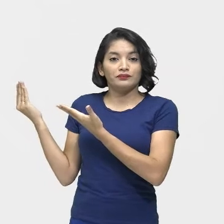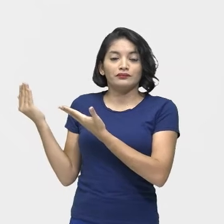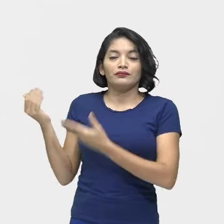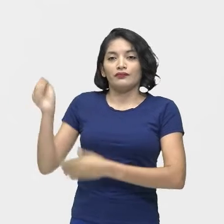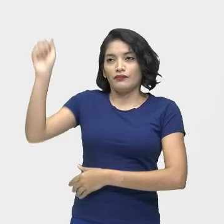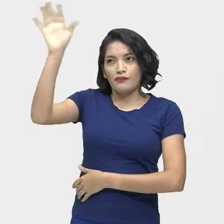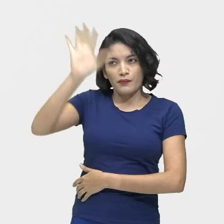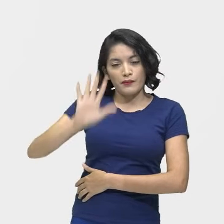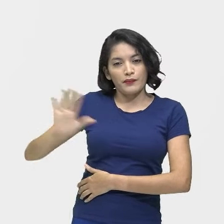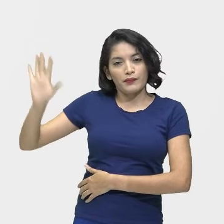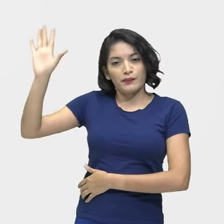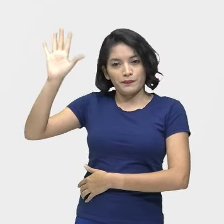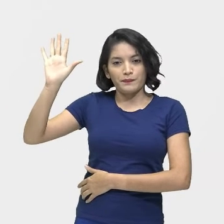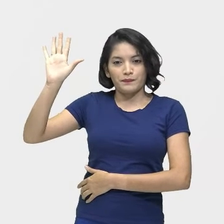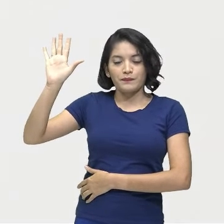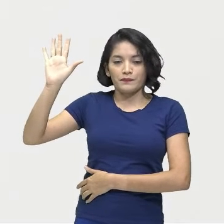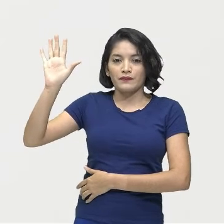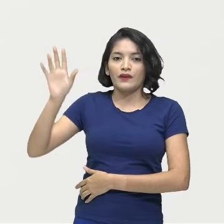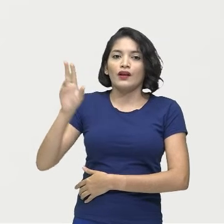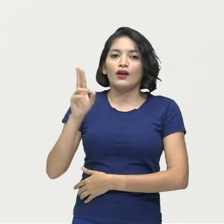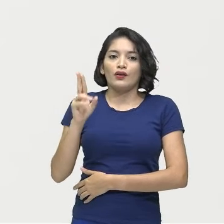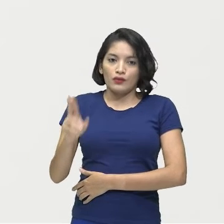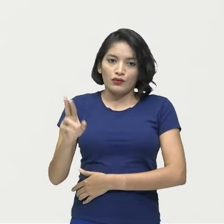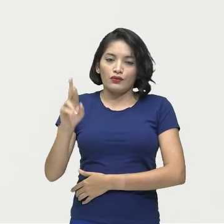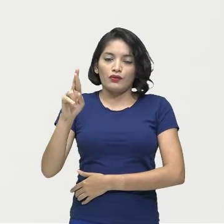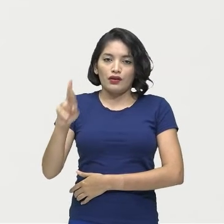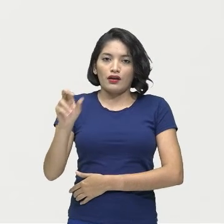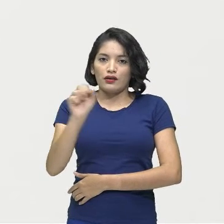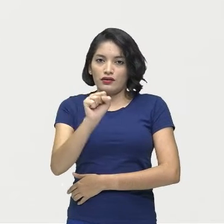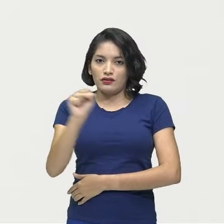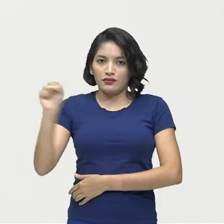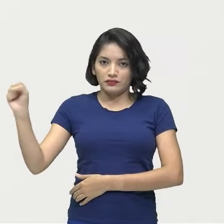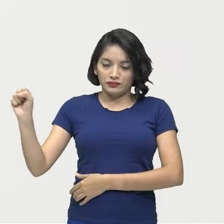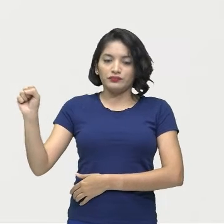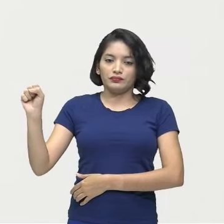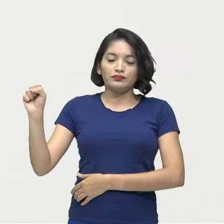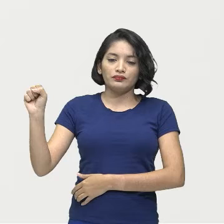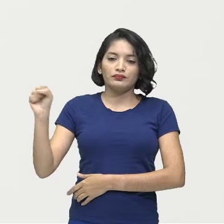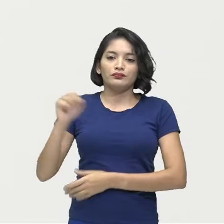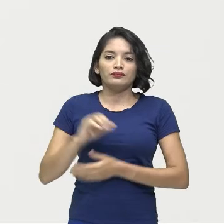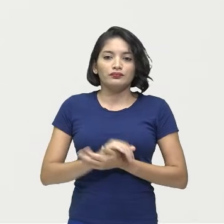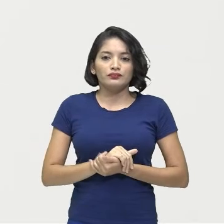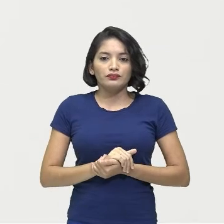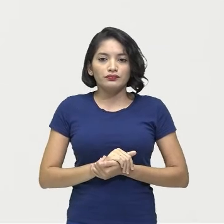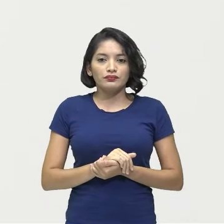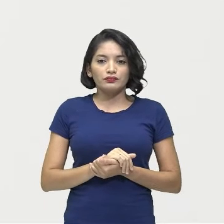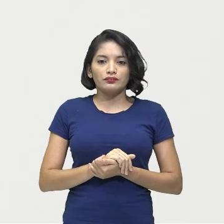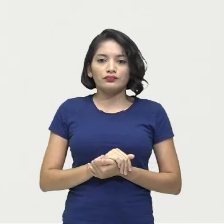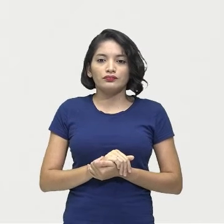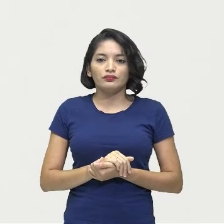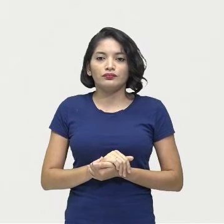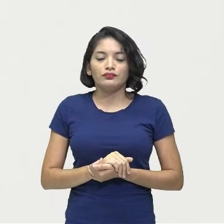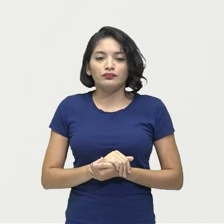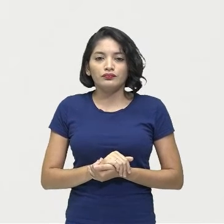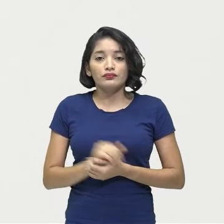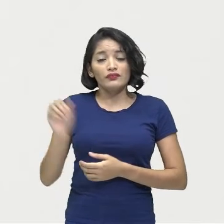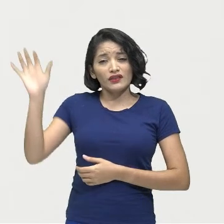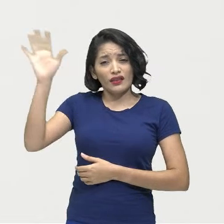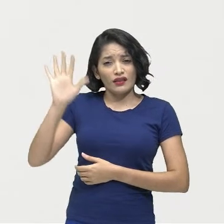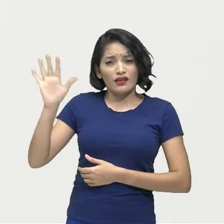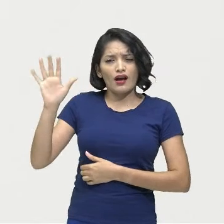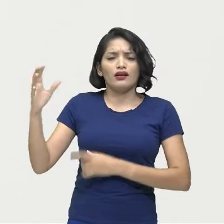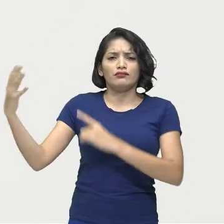mapa da União das Repúblicas Socialistas Soviéticas aqui, que vai ser essa área de